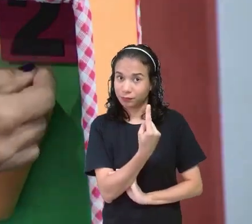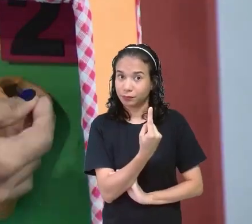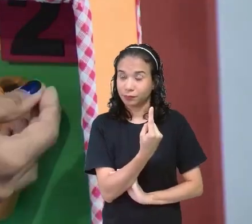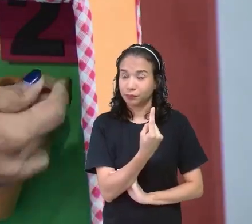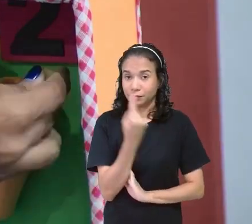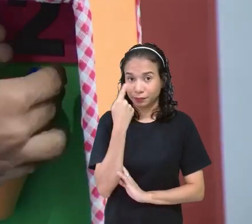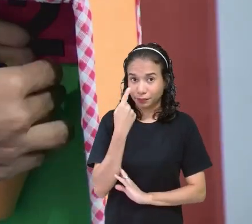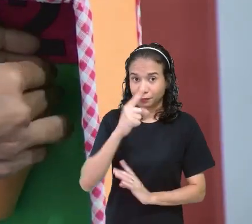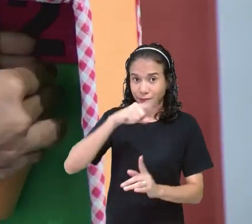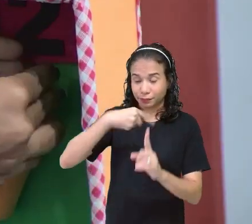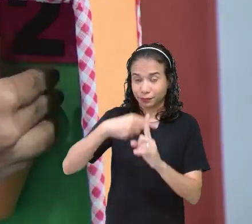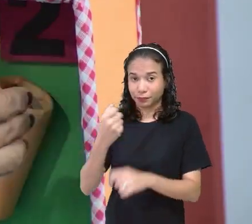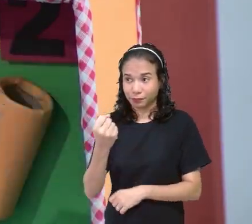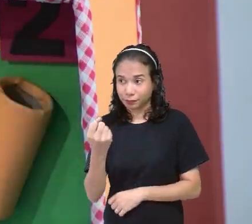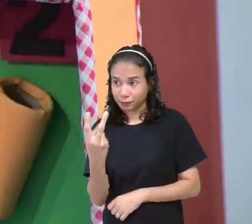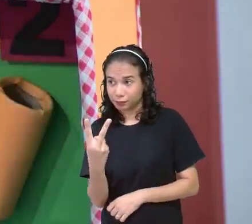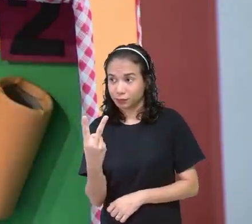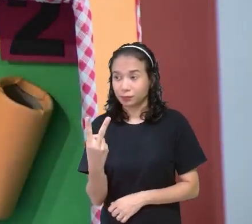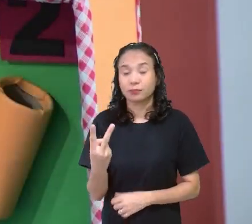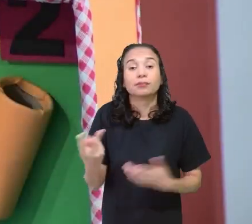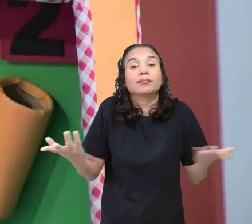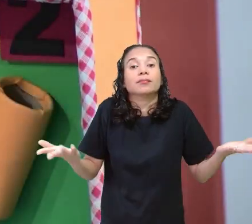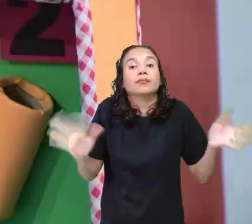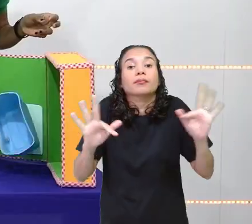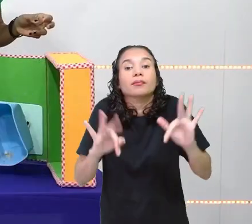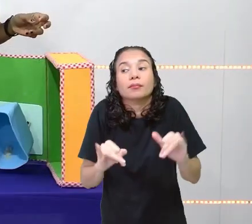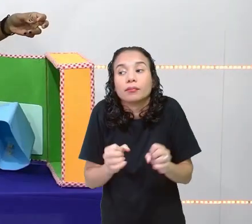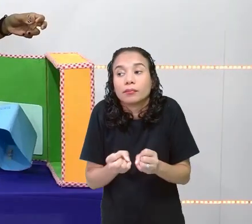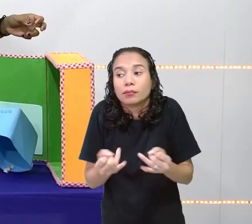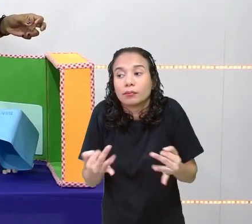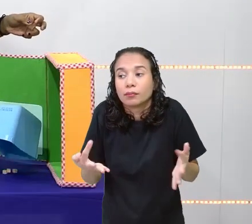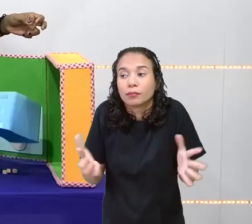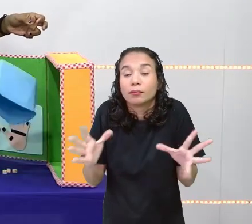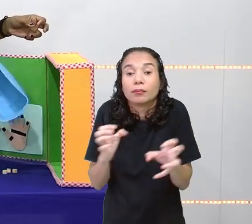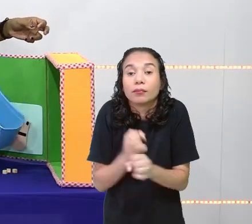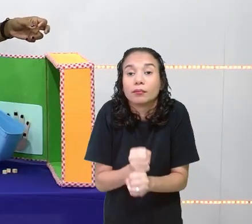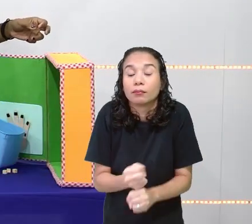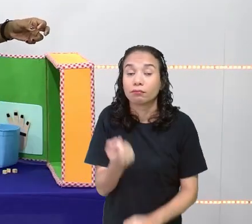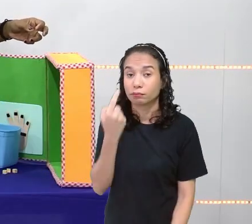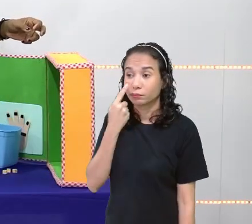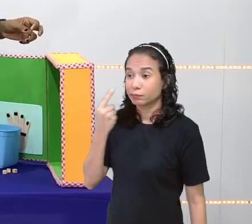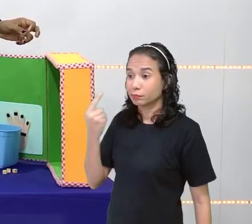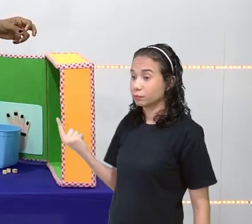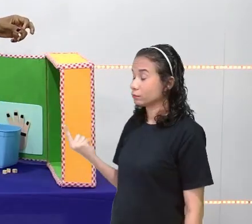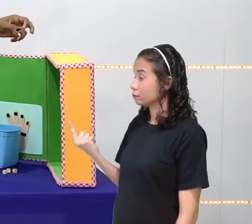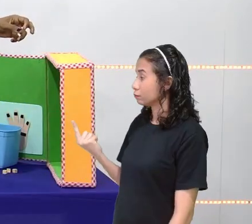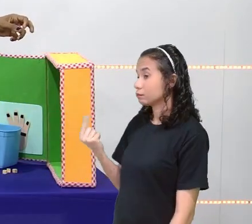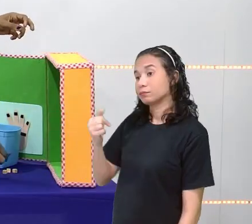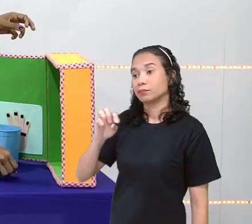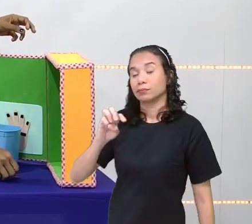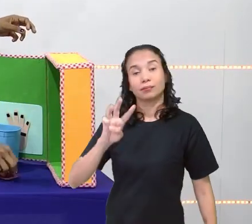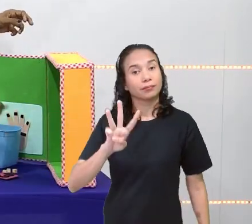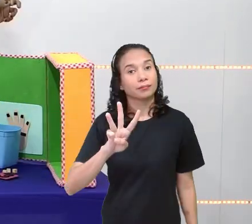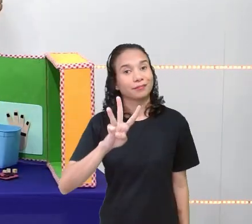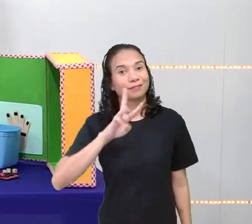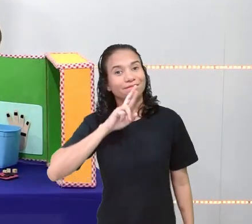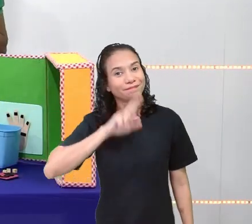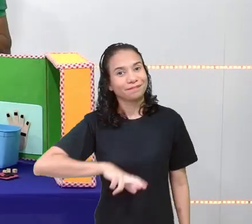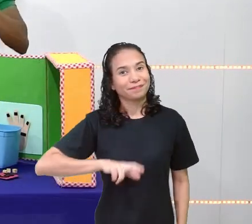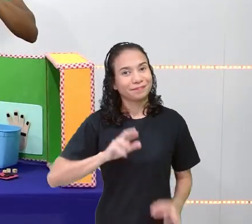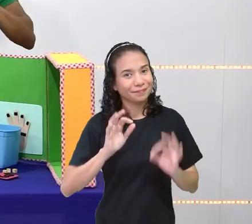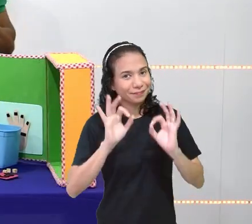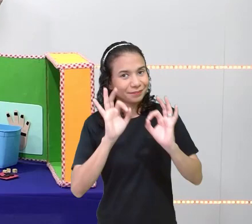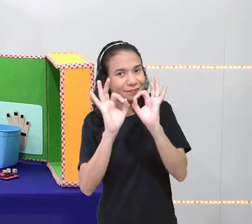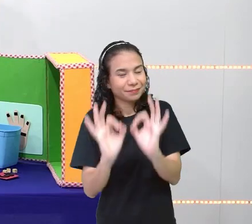E aqui do lado de cá, dois cubinhos. E no final eu vou ter o total. Olha aqui, Três. Certo?